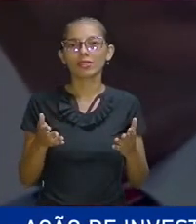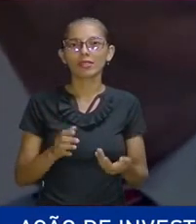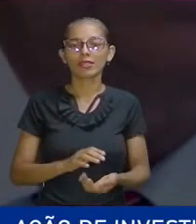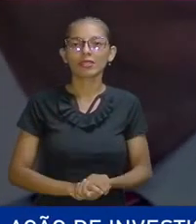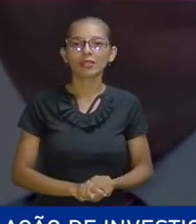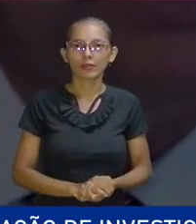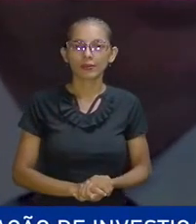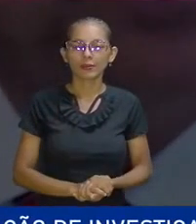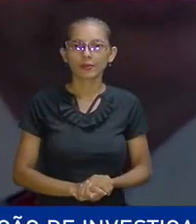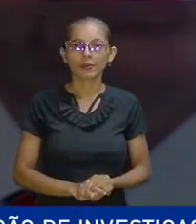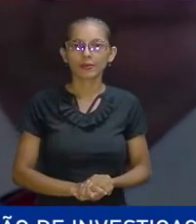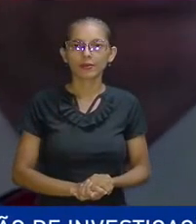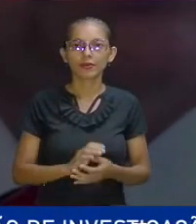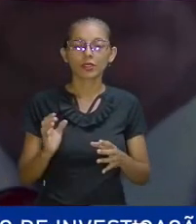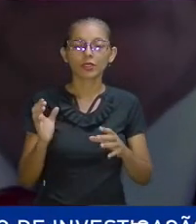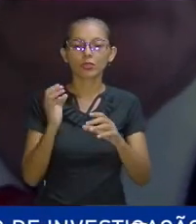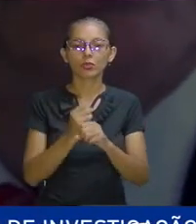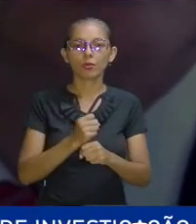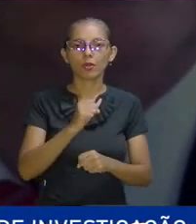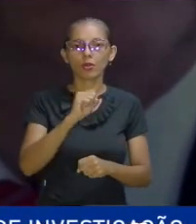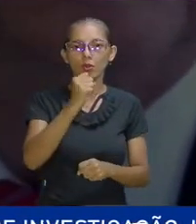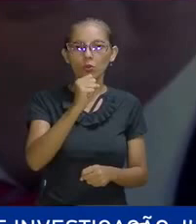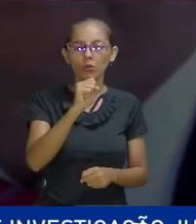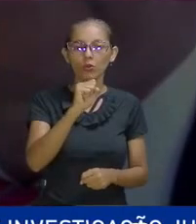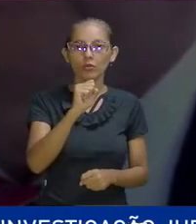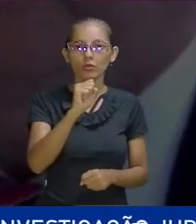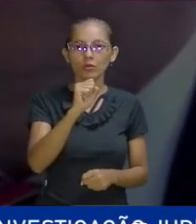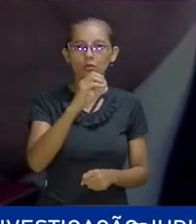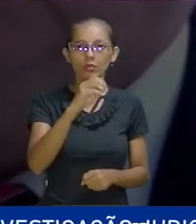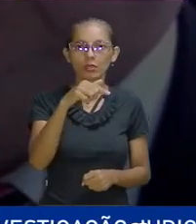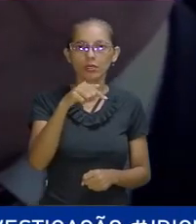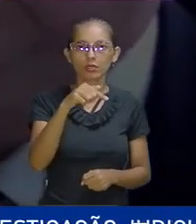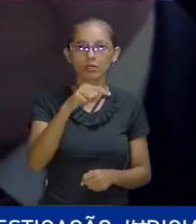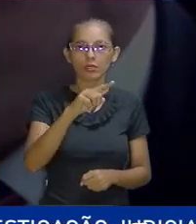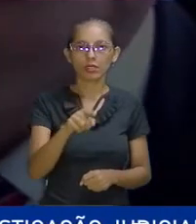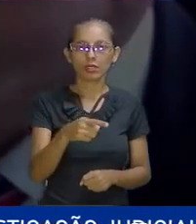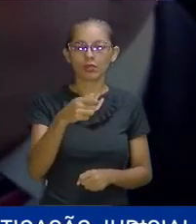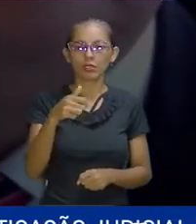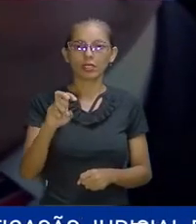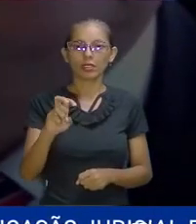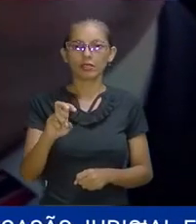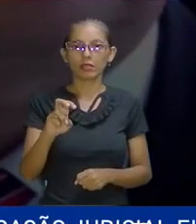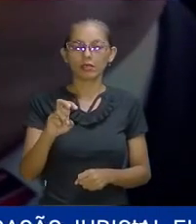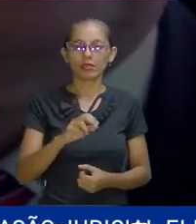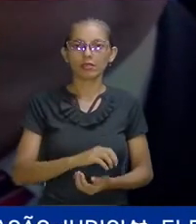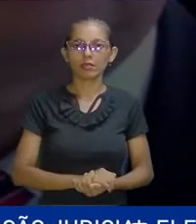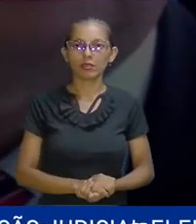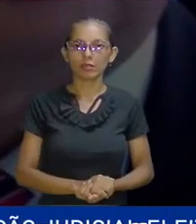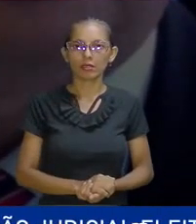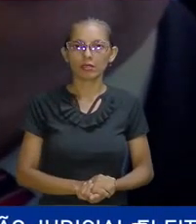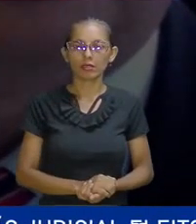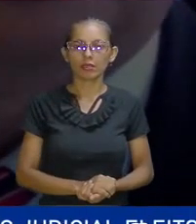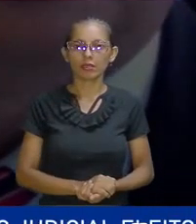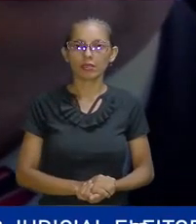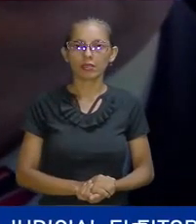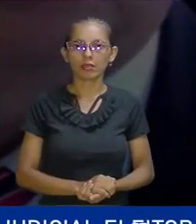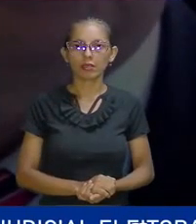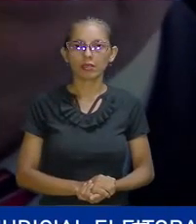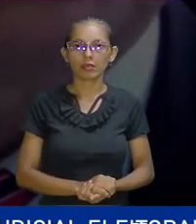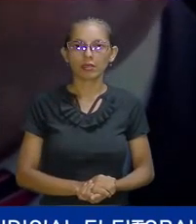Obteve 807.015 votos. No entanto, eu peço a você.